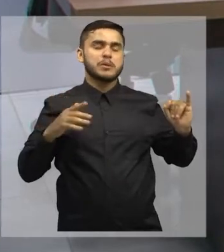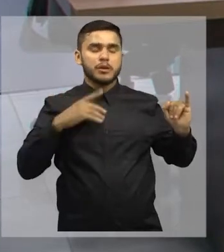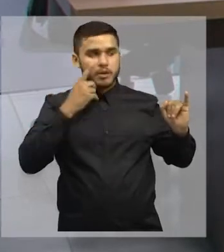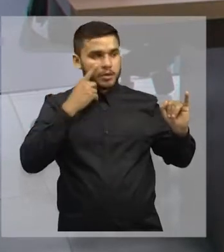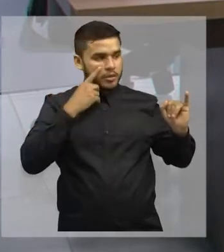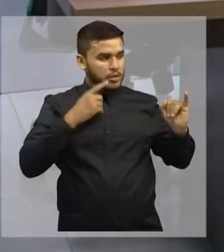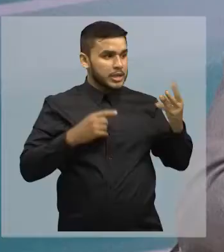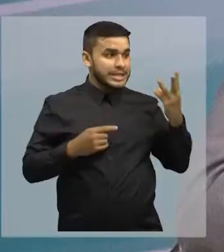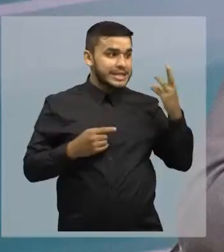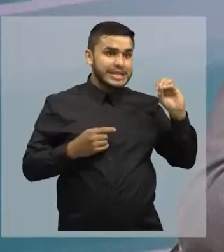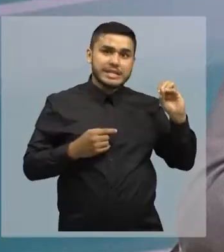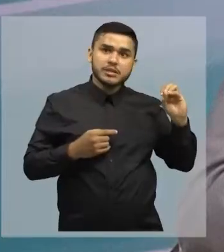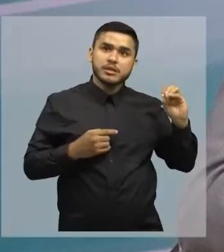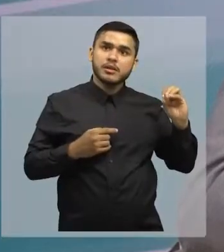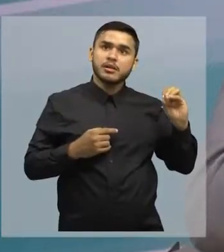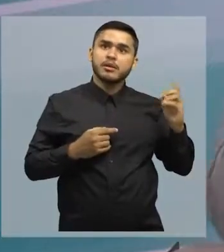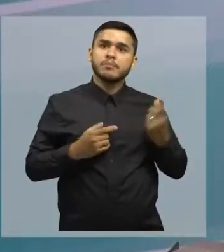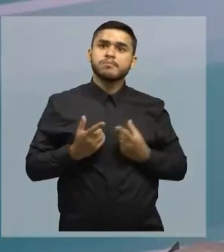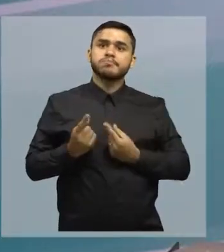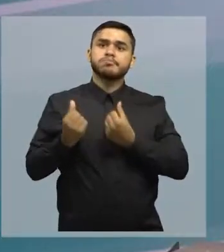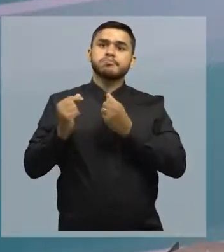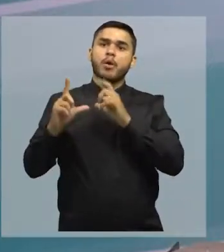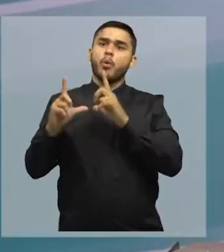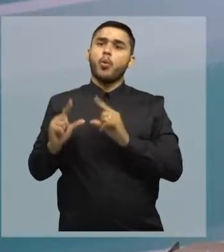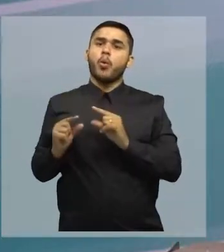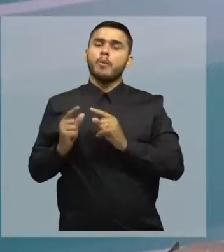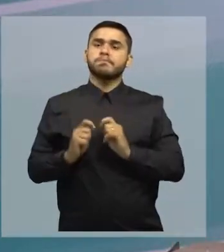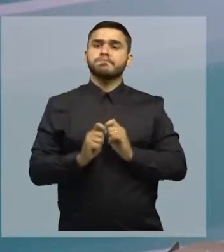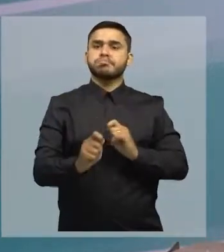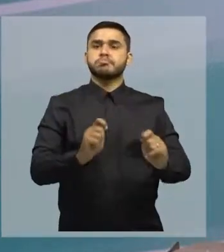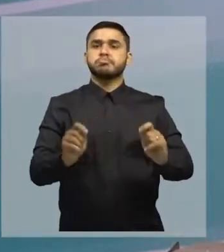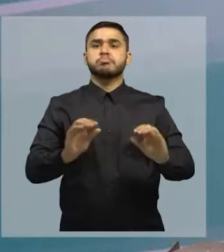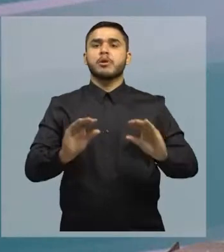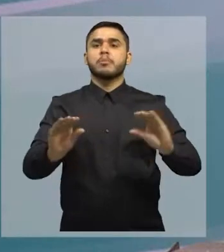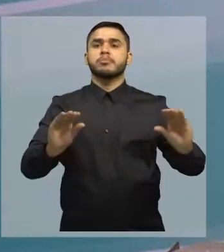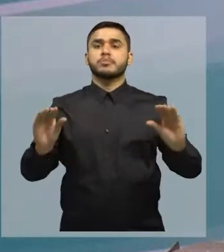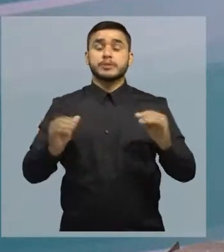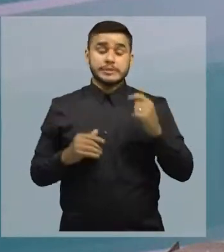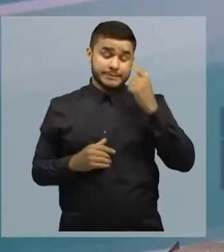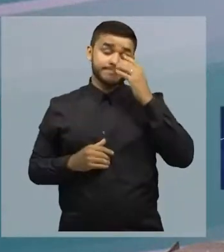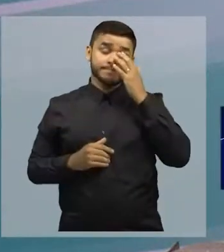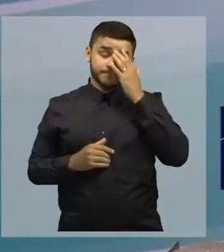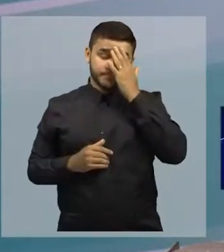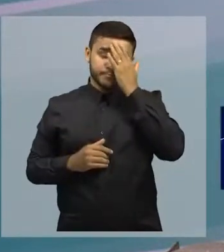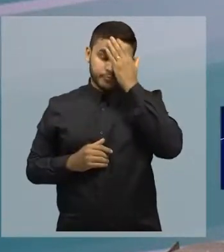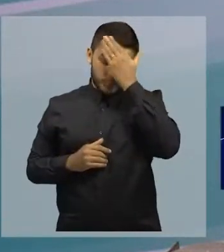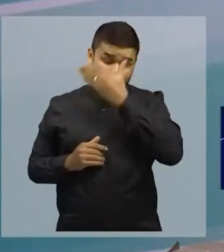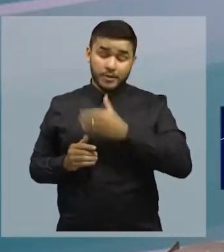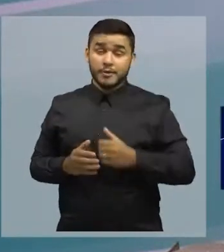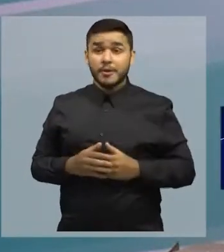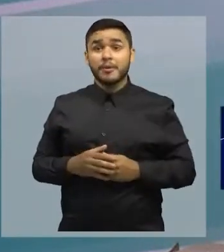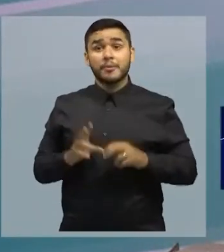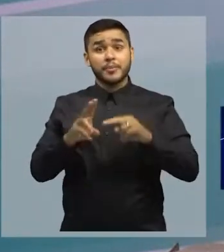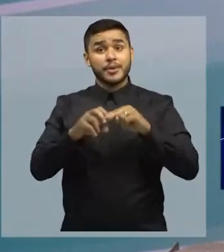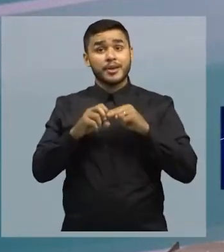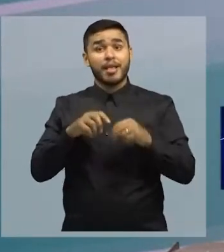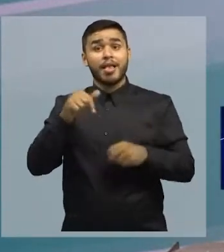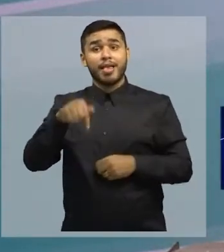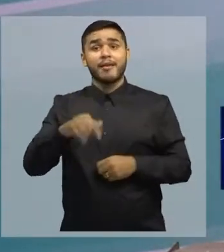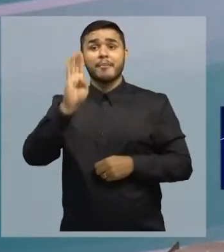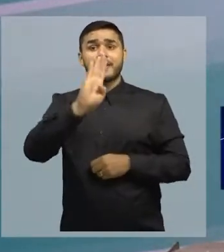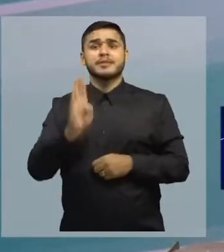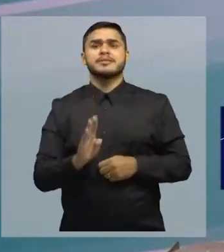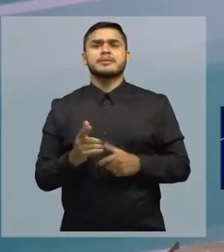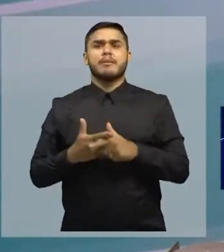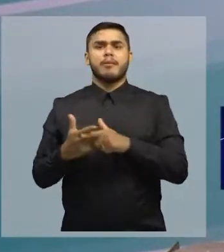que pode acontecer. Você diminuir reserva para... que a reserva é que dá uma garantia que o país não vai entrar